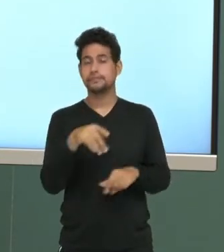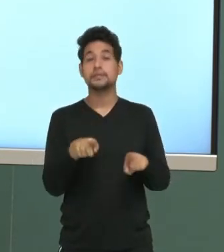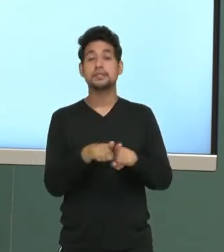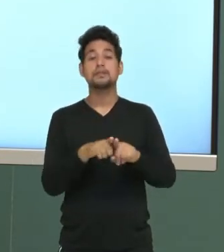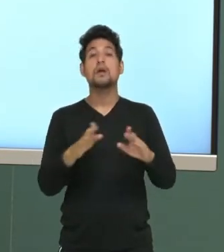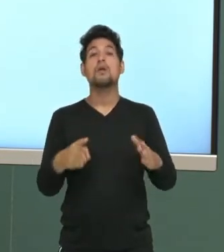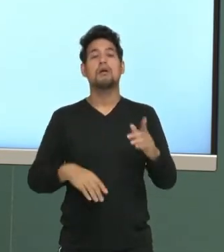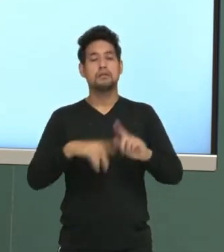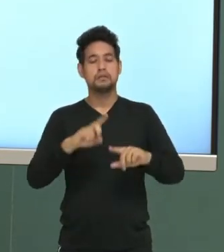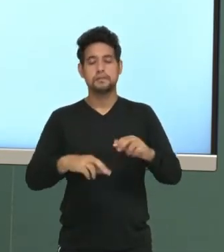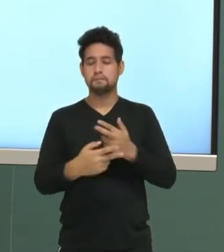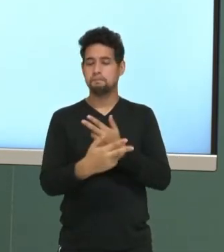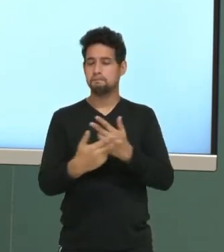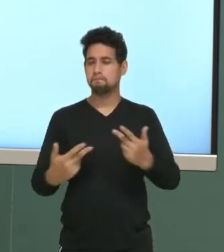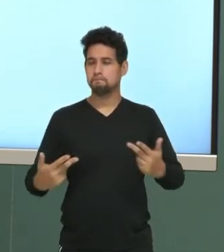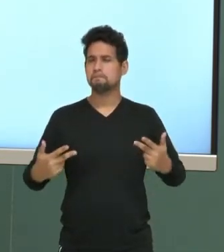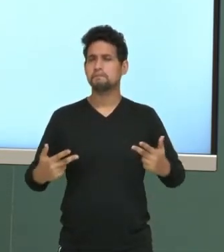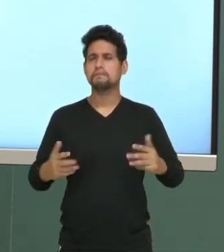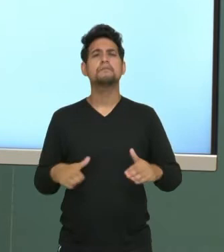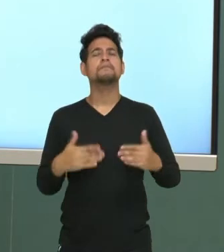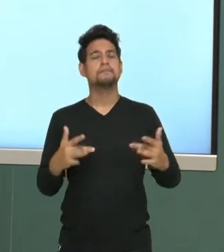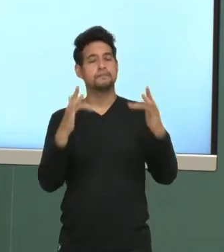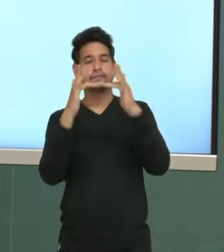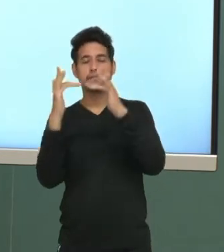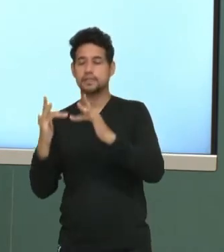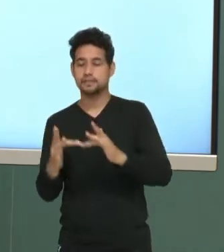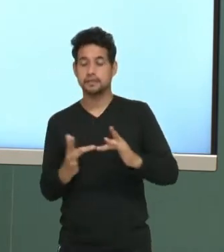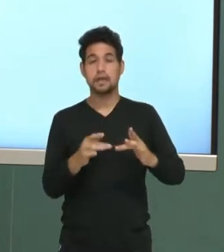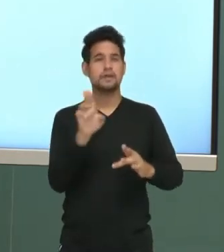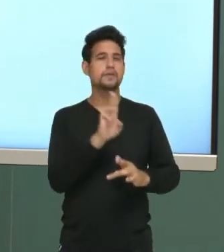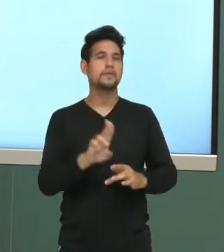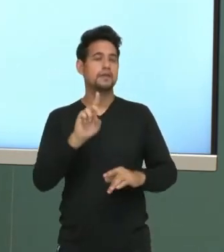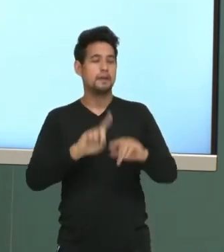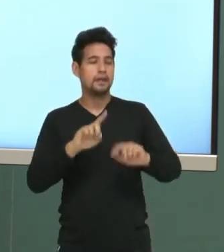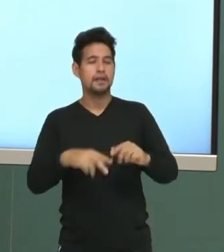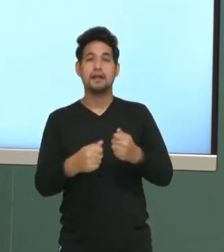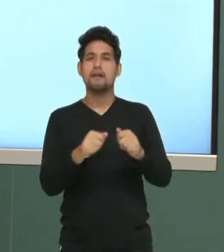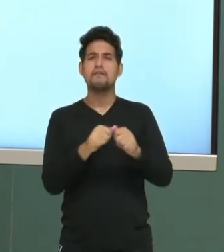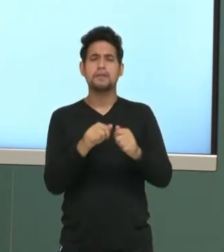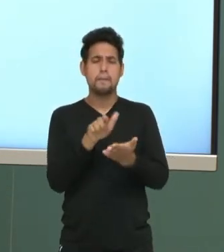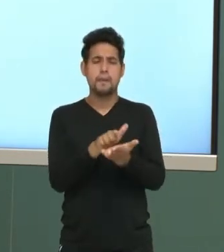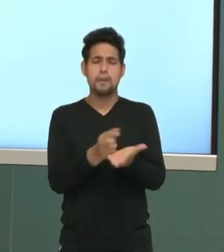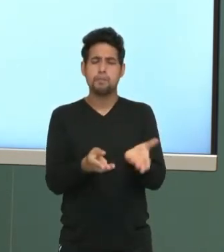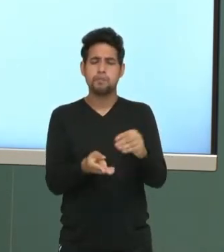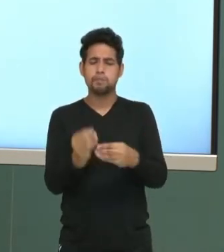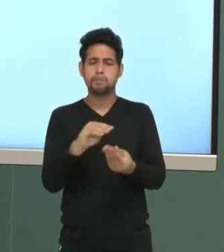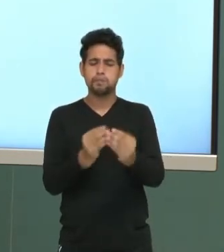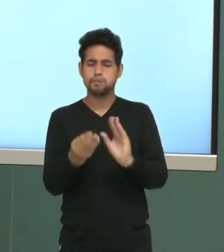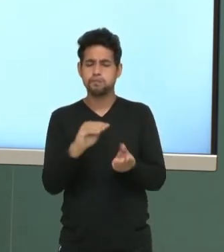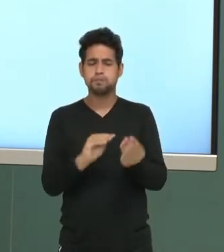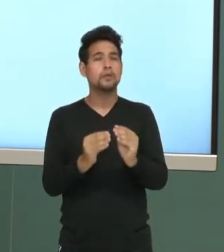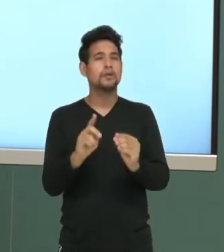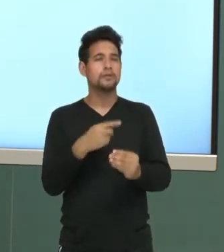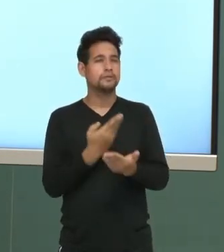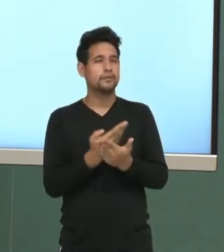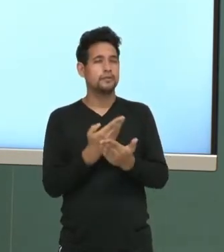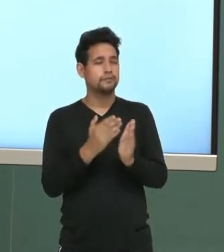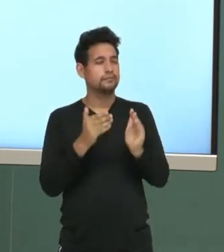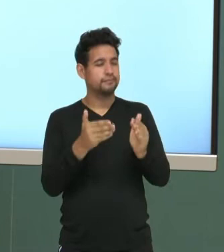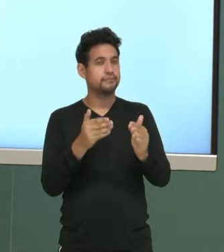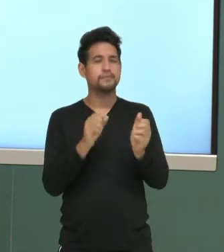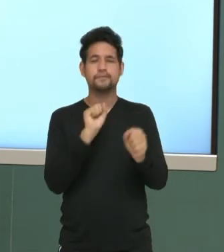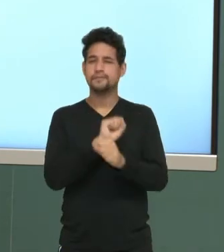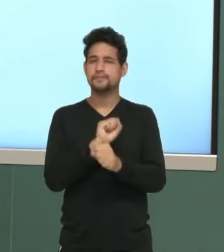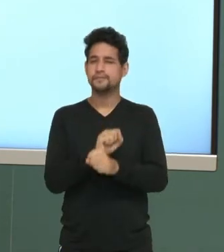é o material. Qual é a relação de pegar esse material e fazer dobraduras com o conteúdo que nós vamos estudar? Então eu vou